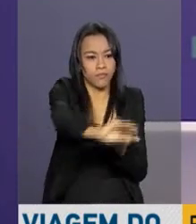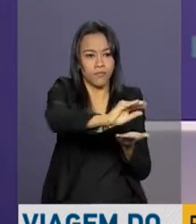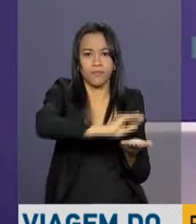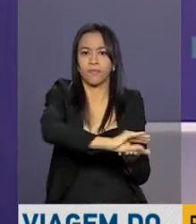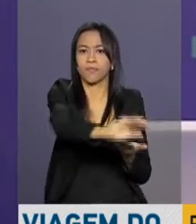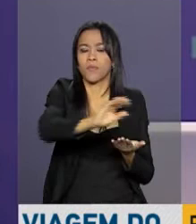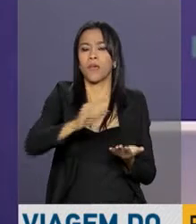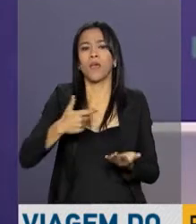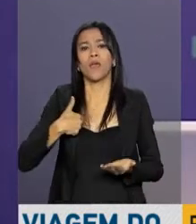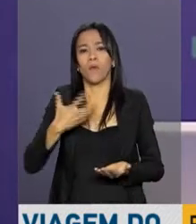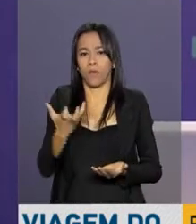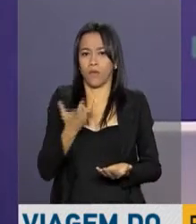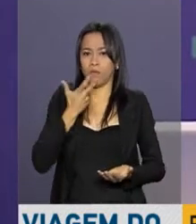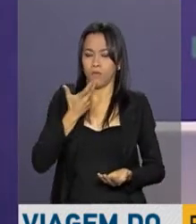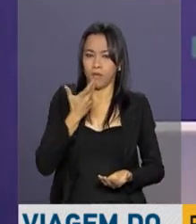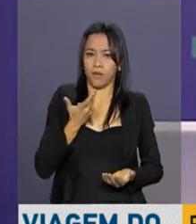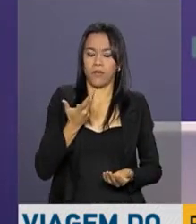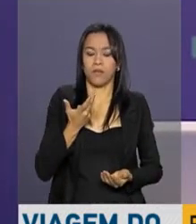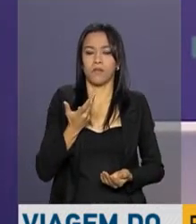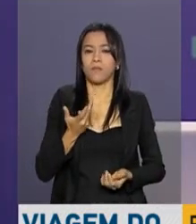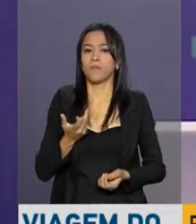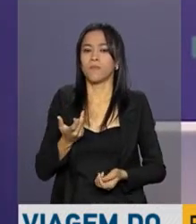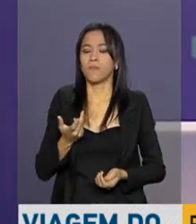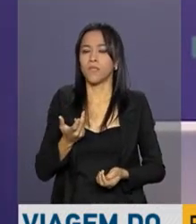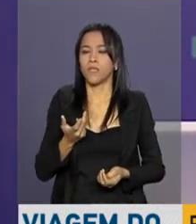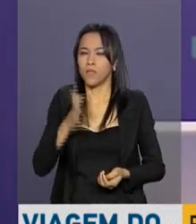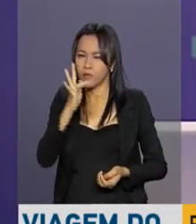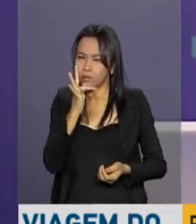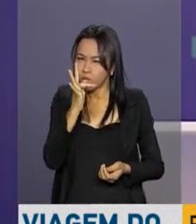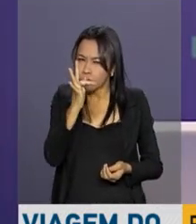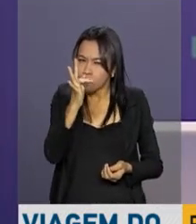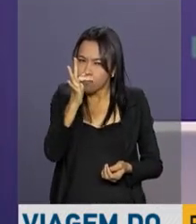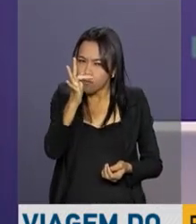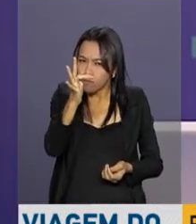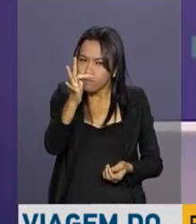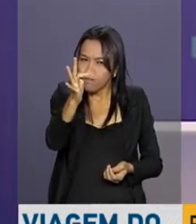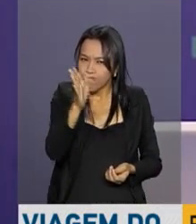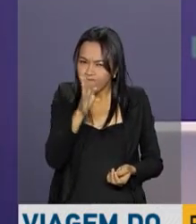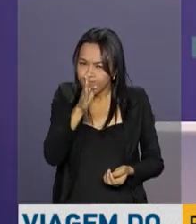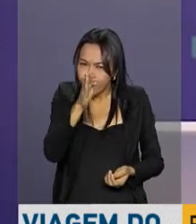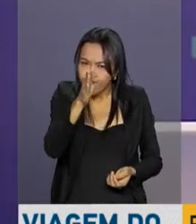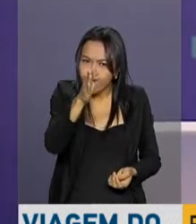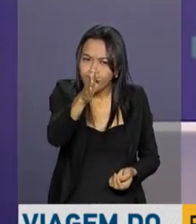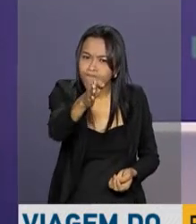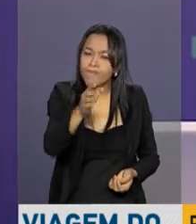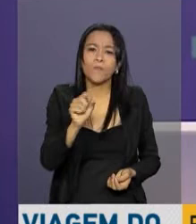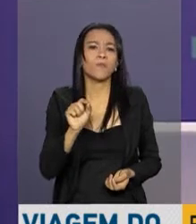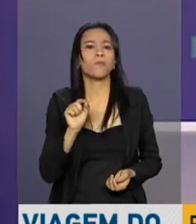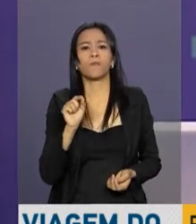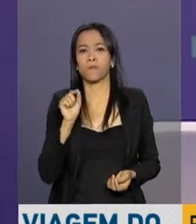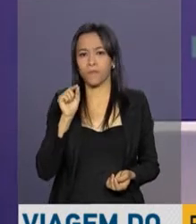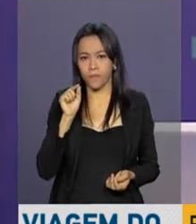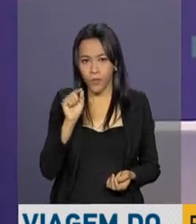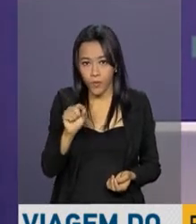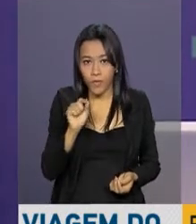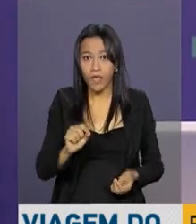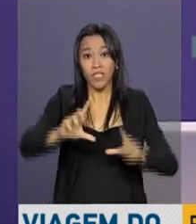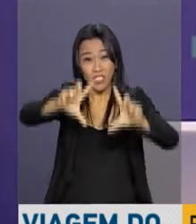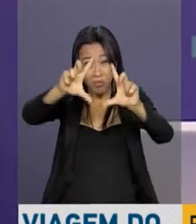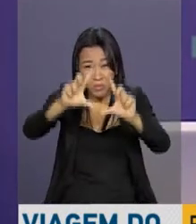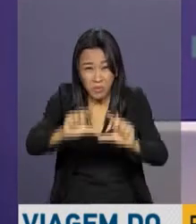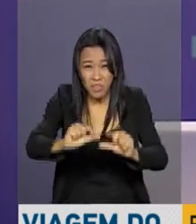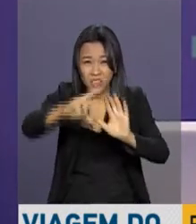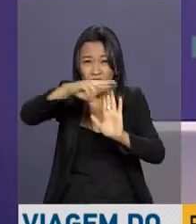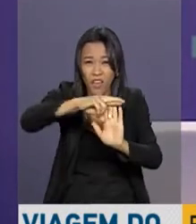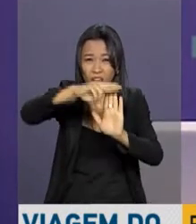dizer que figura em nosso horizonte ainda a simplificação tributária.